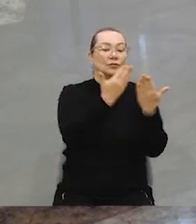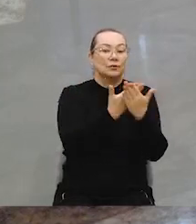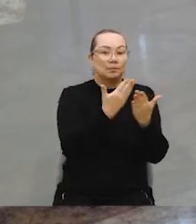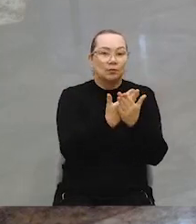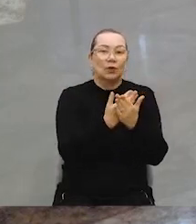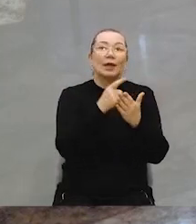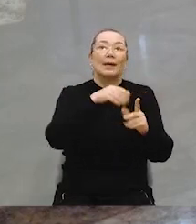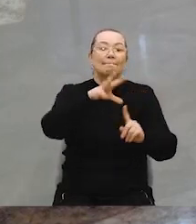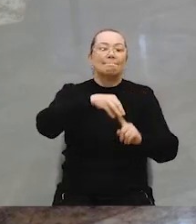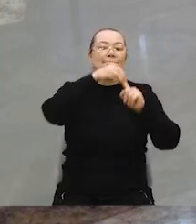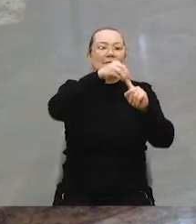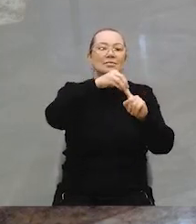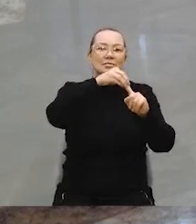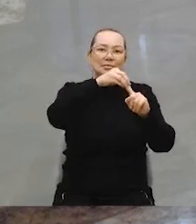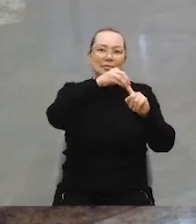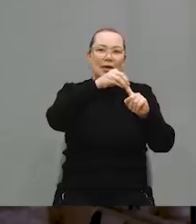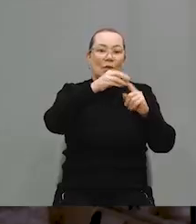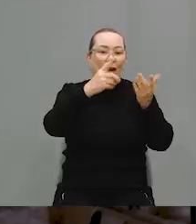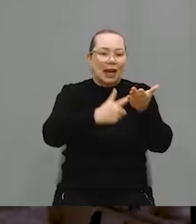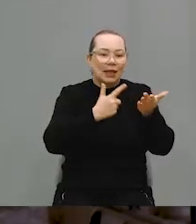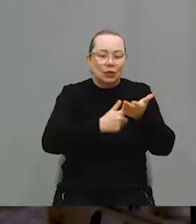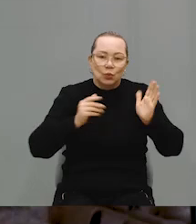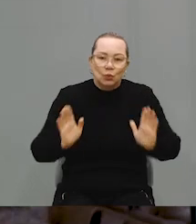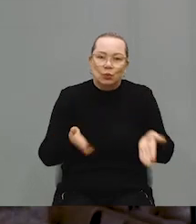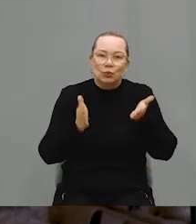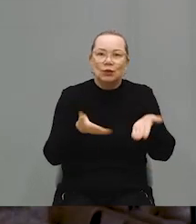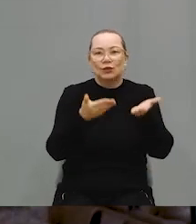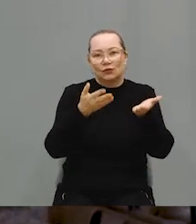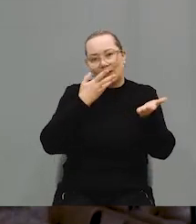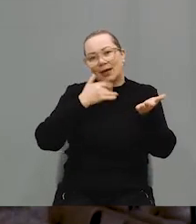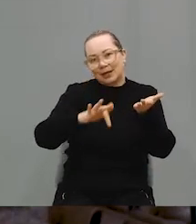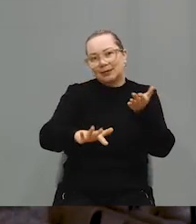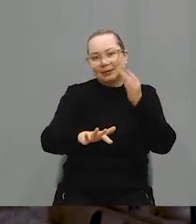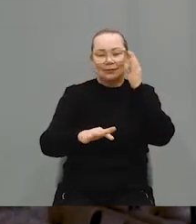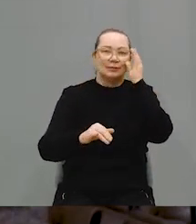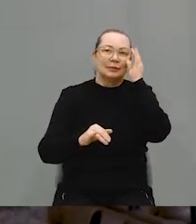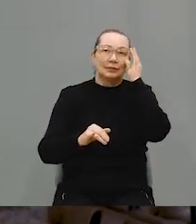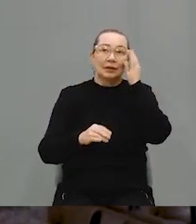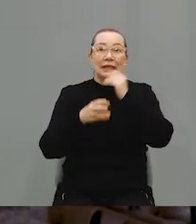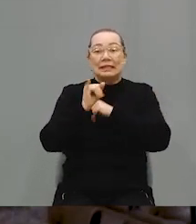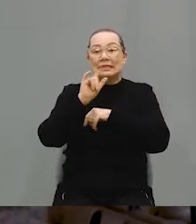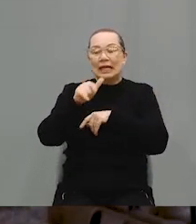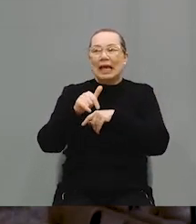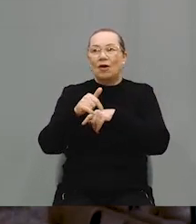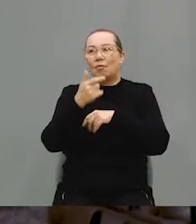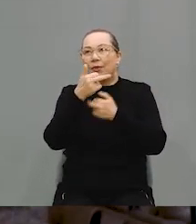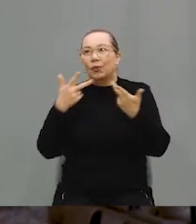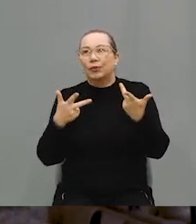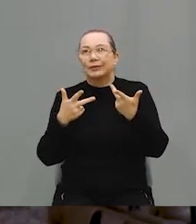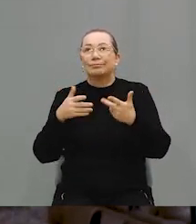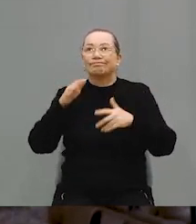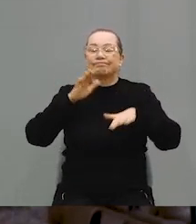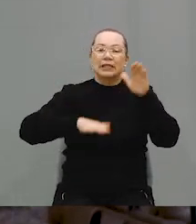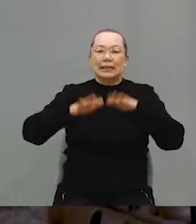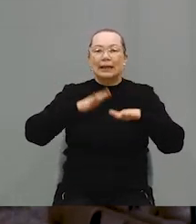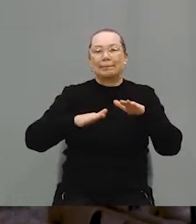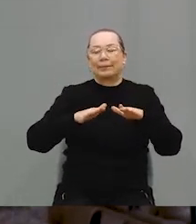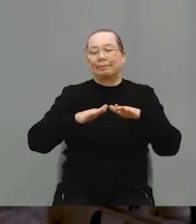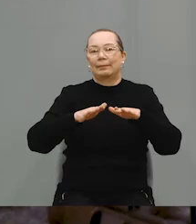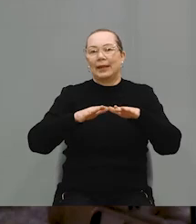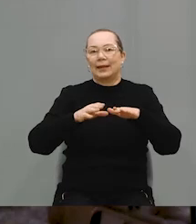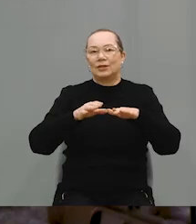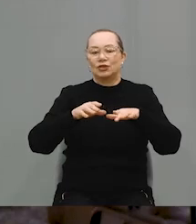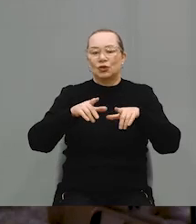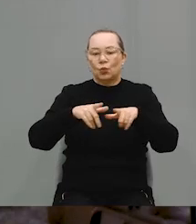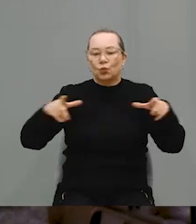questão de incentivar a leitura para as crianças, né? E aí, se for uma coisa... Por isso que o formato vai variar um pouco de acordo